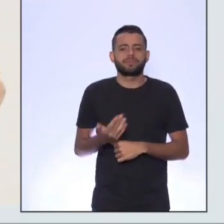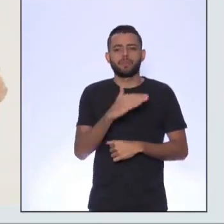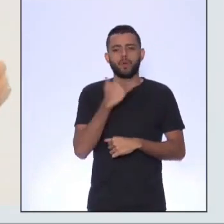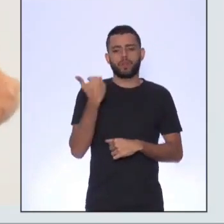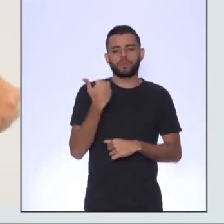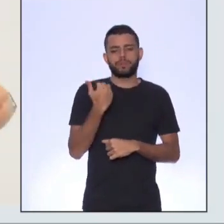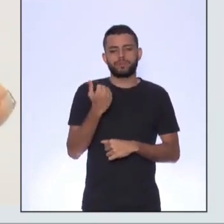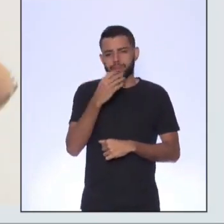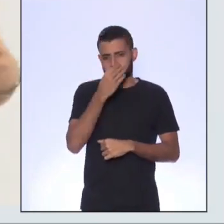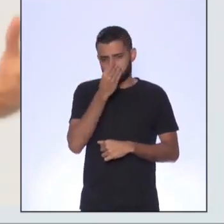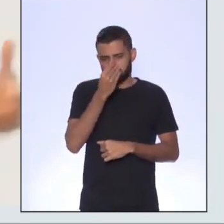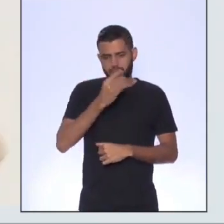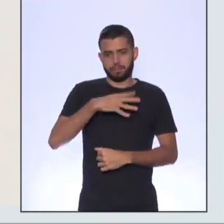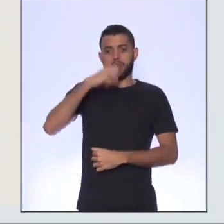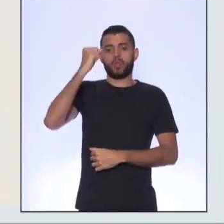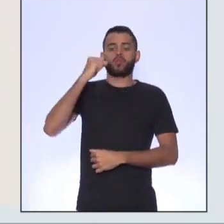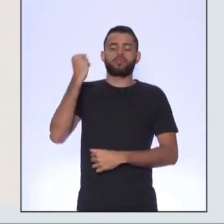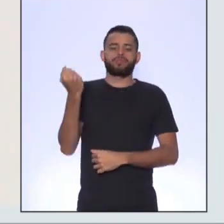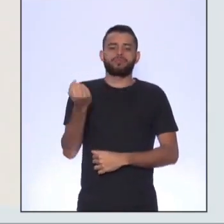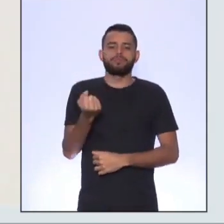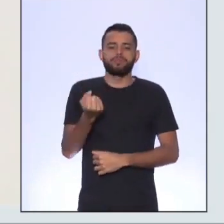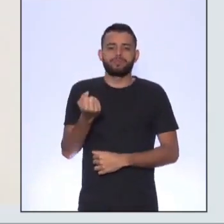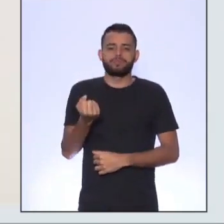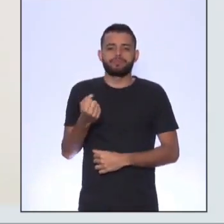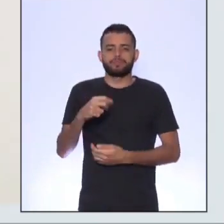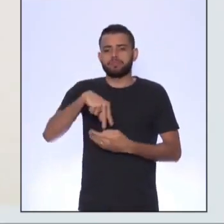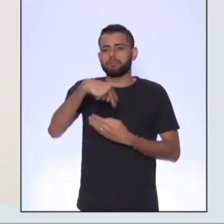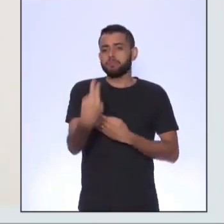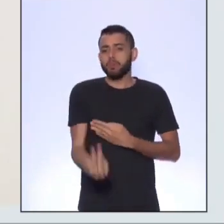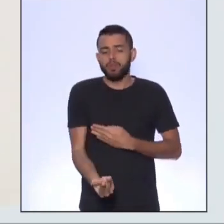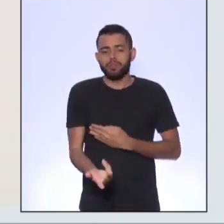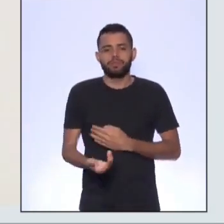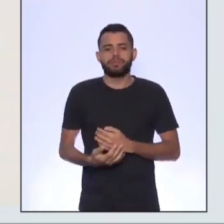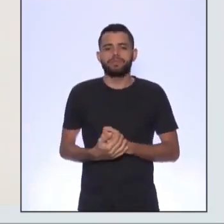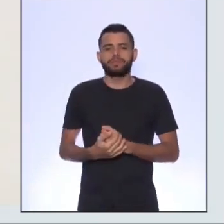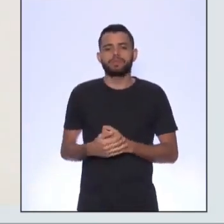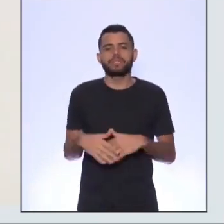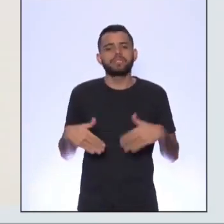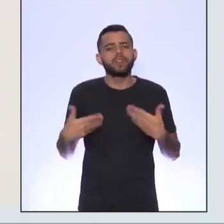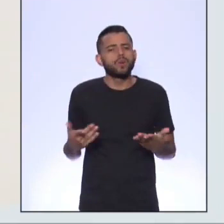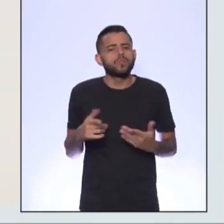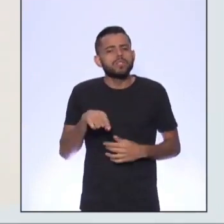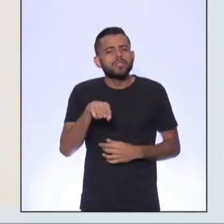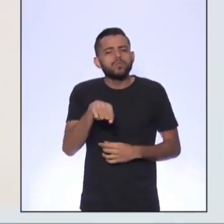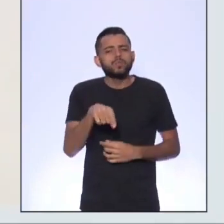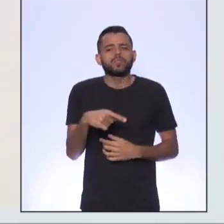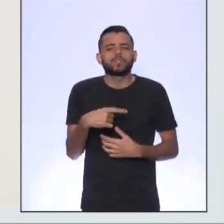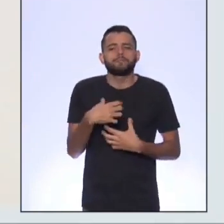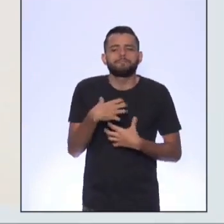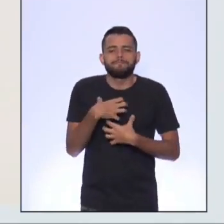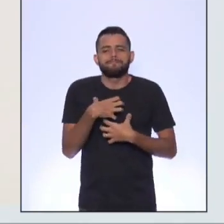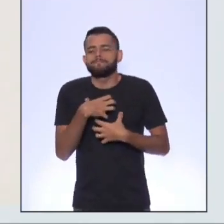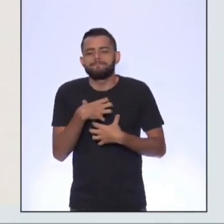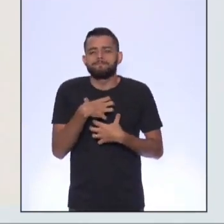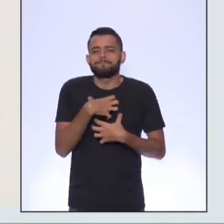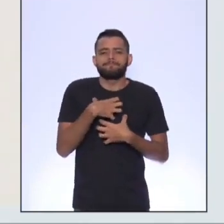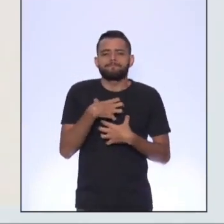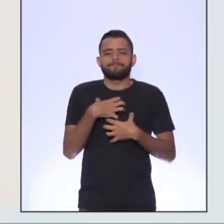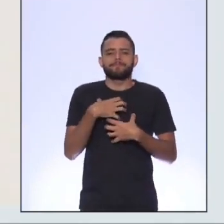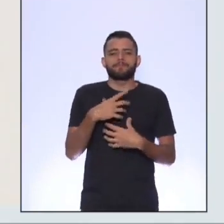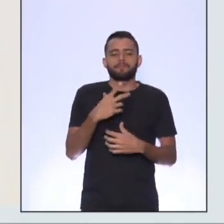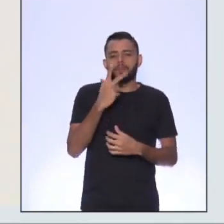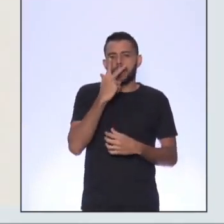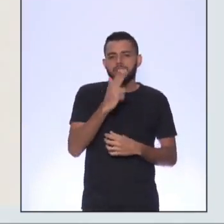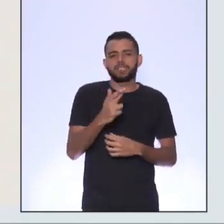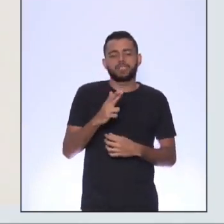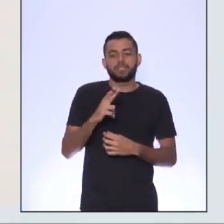afogado. Se matou, cometeu suicídio. Essa quebra de expectativa, né? Essa guinada